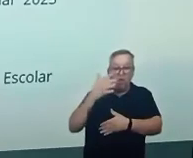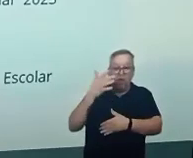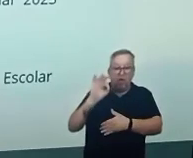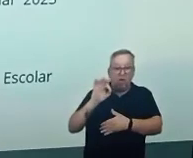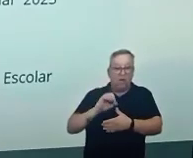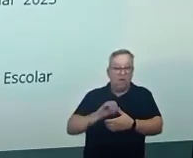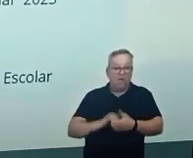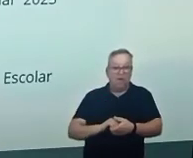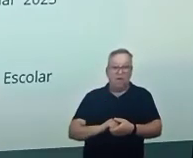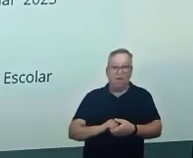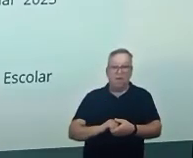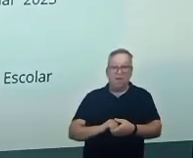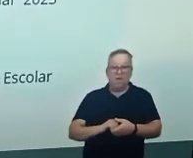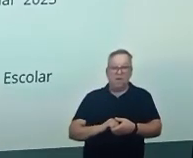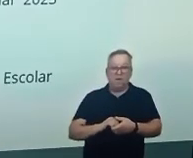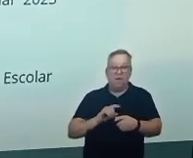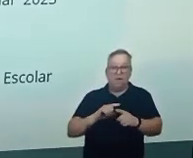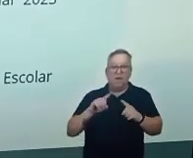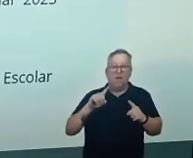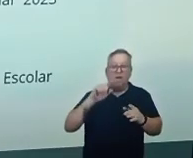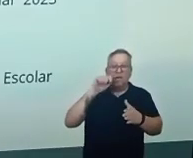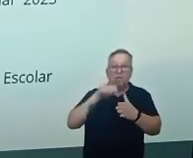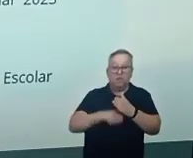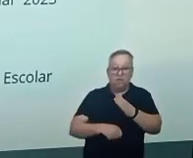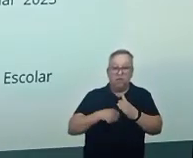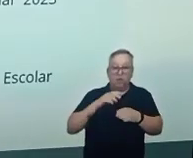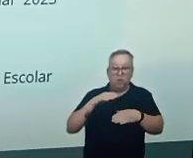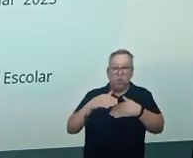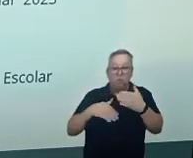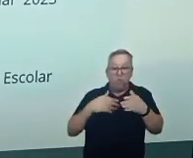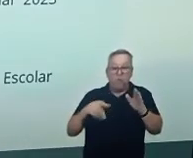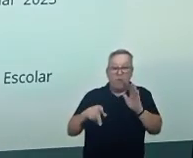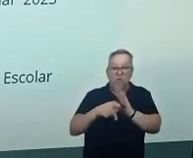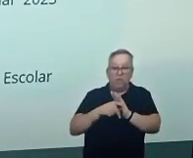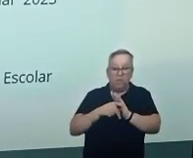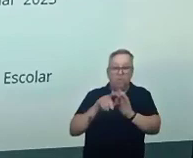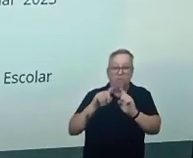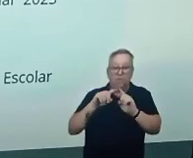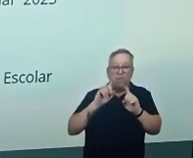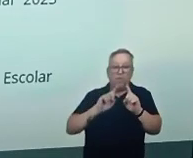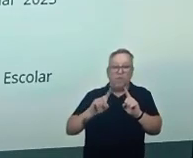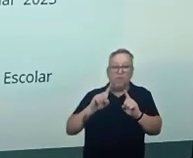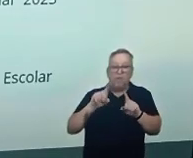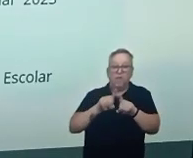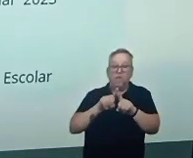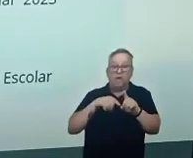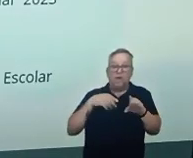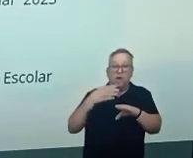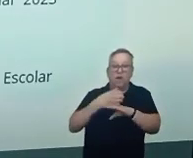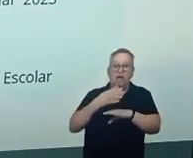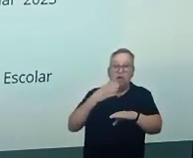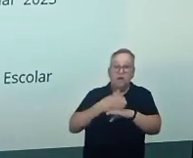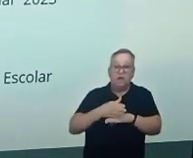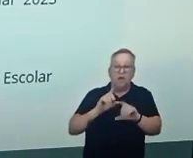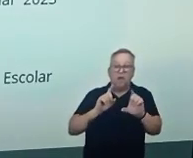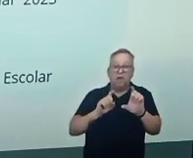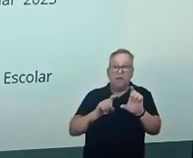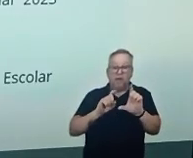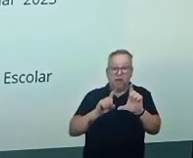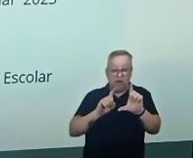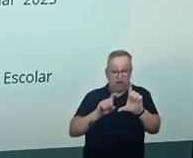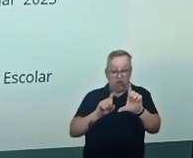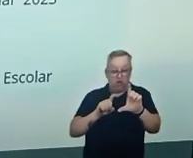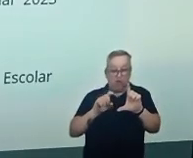11/10. A inscrição acontece na plataforma SED, como sempre foi, basta o docente acessar a SED, clicar lá no